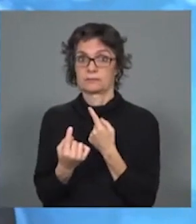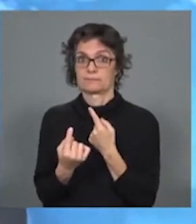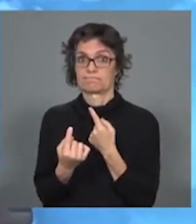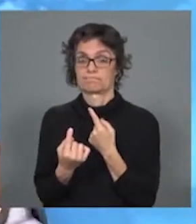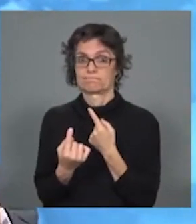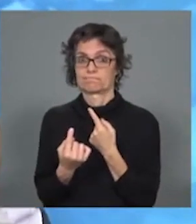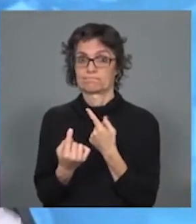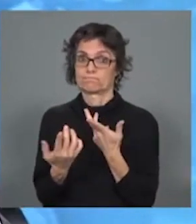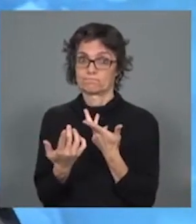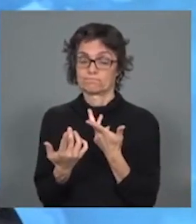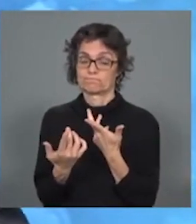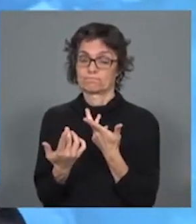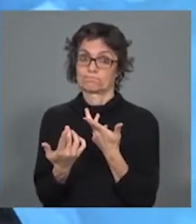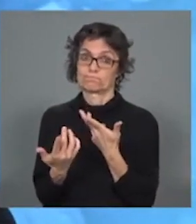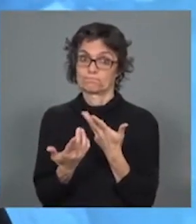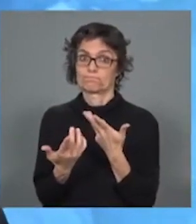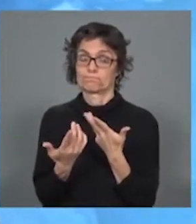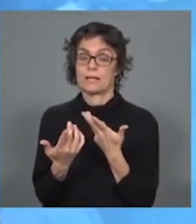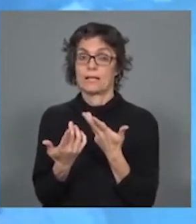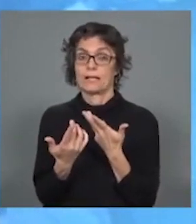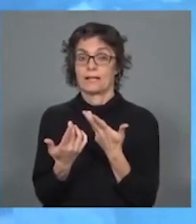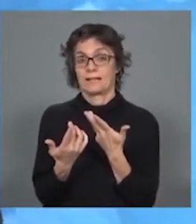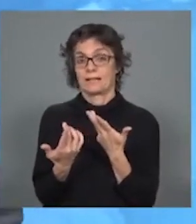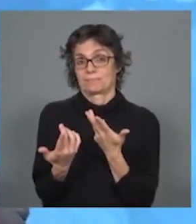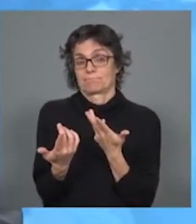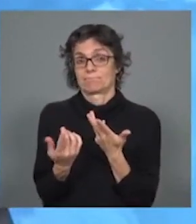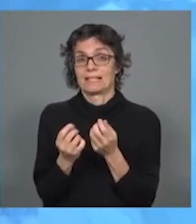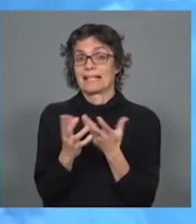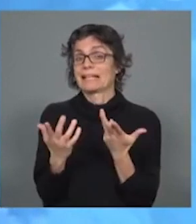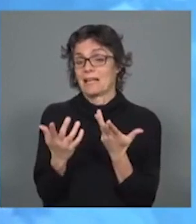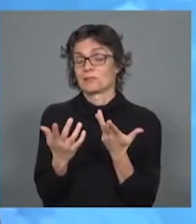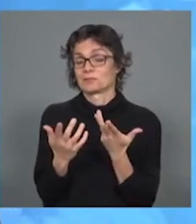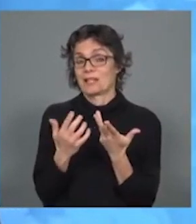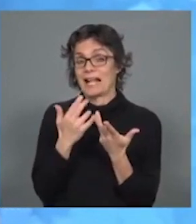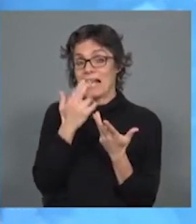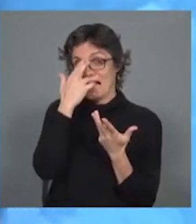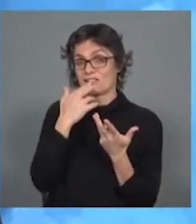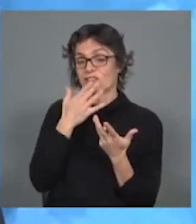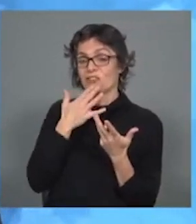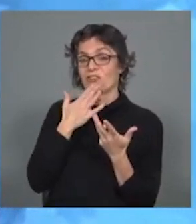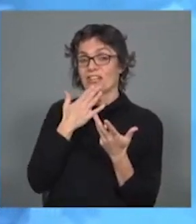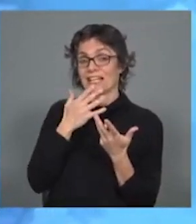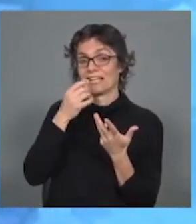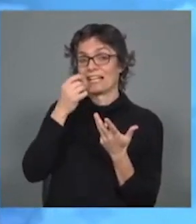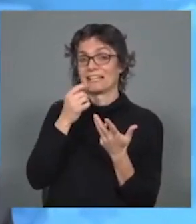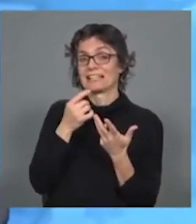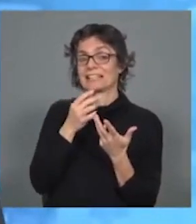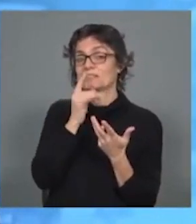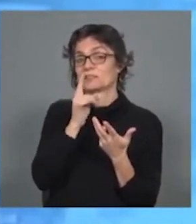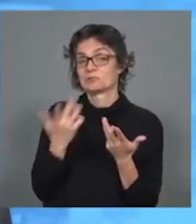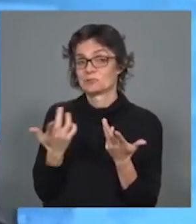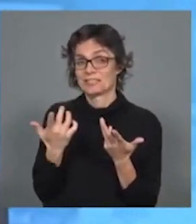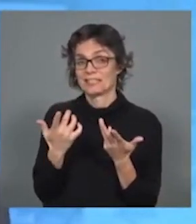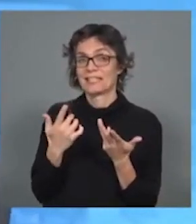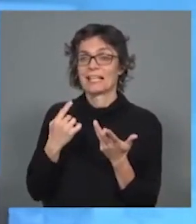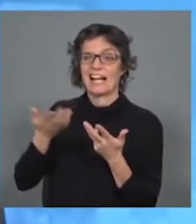enfim, a história que nós temos de não diálogo, digamos assim, agora não pode ser,